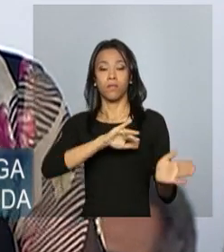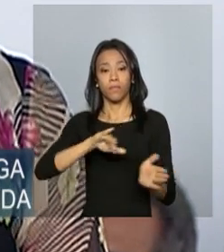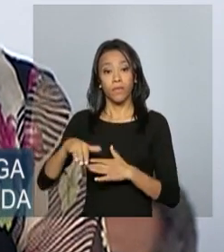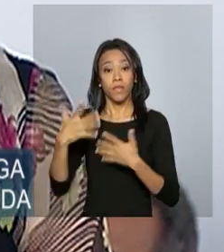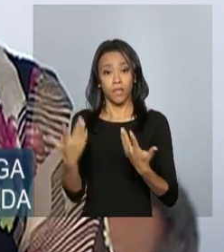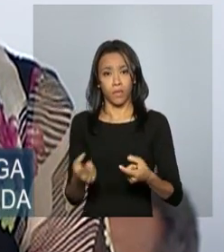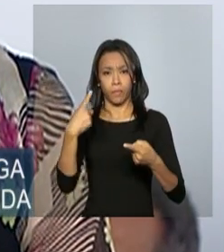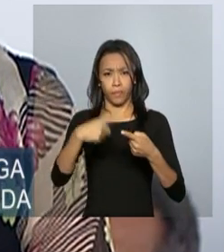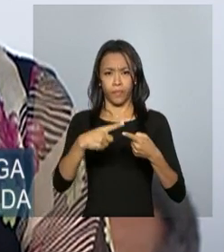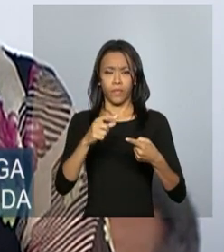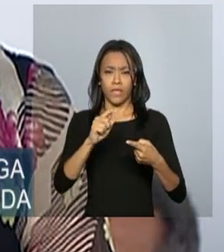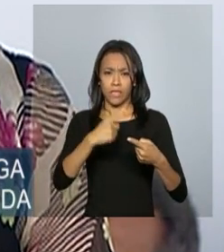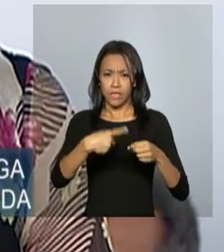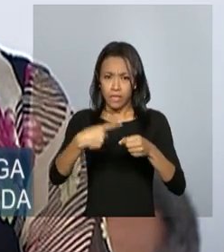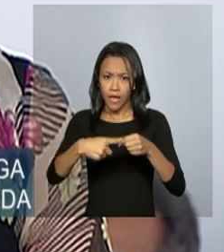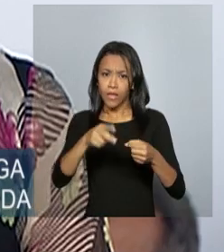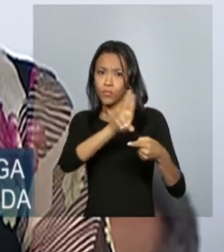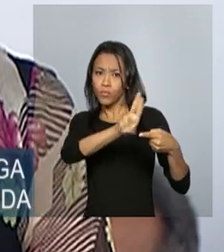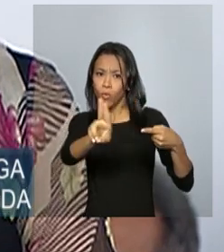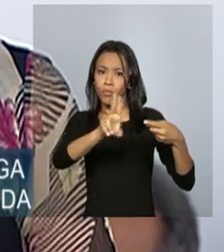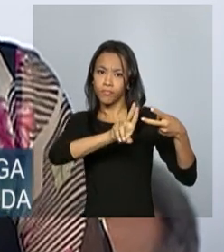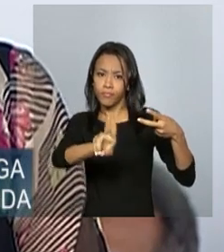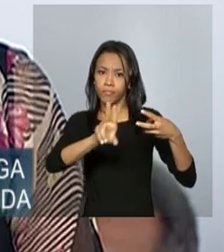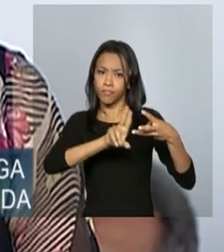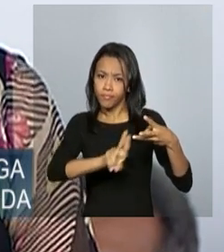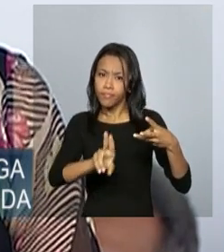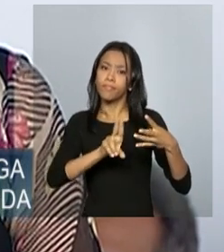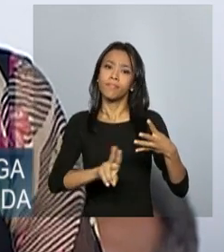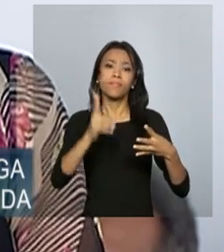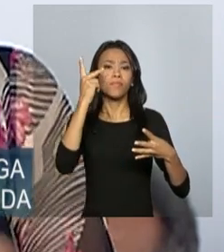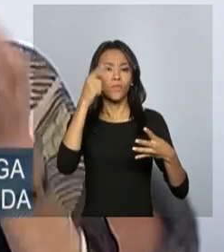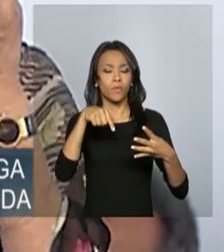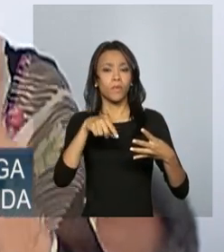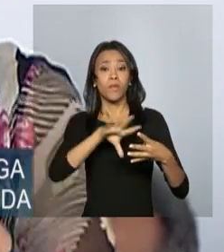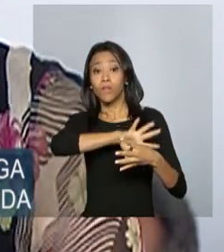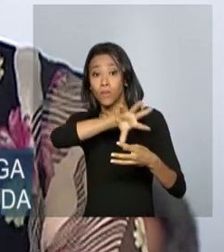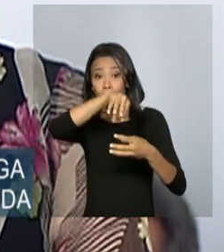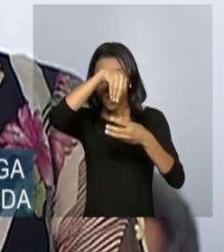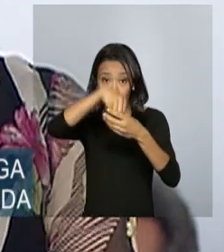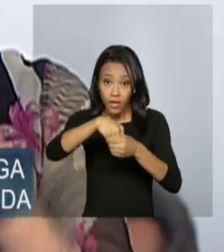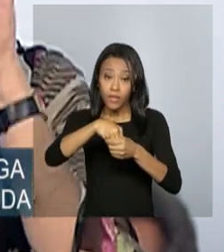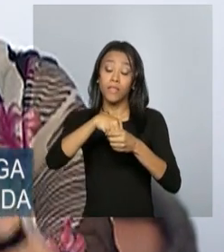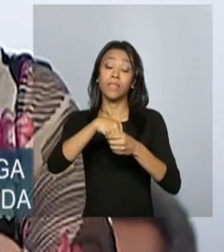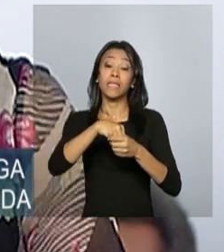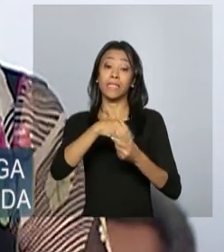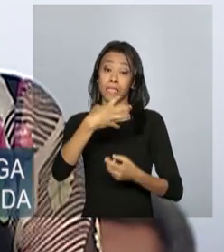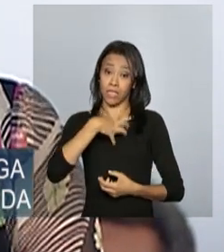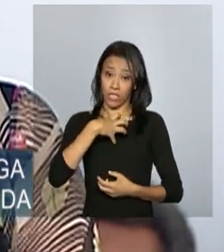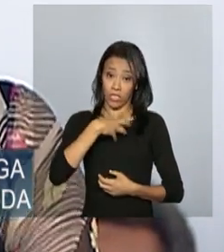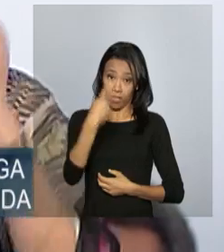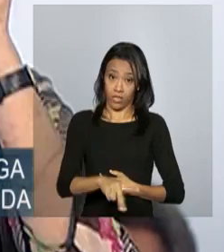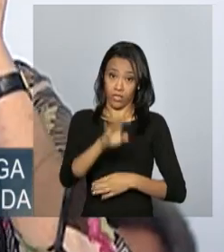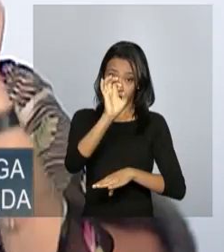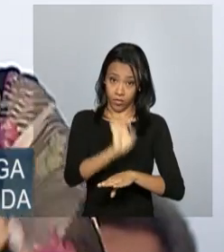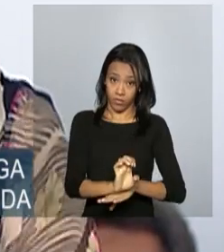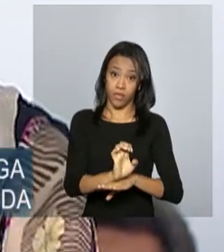Pirassununga, Santa Maria, Caucaia, São Carlos, São Salvador, Bahia,